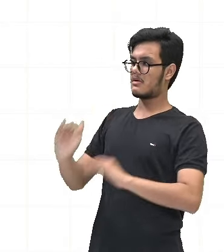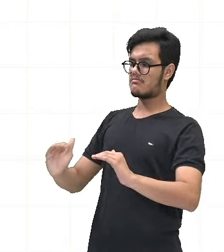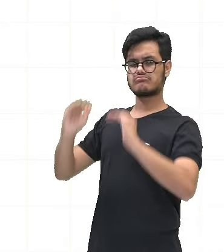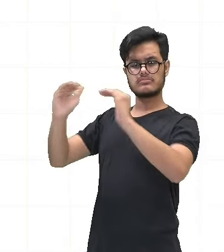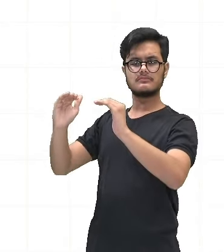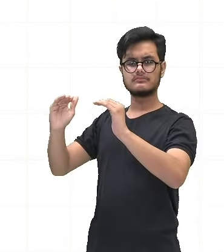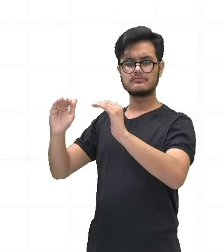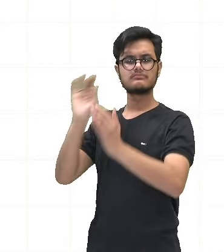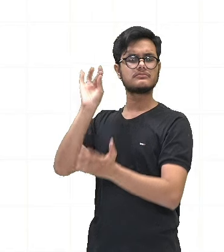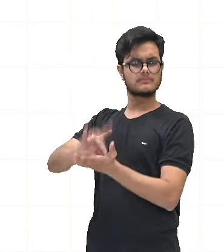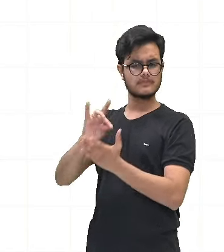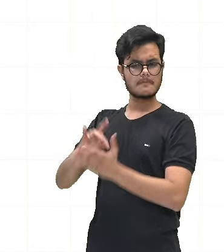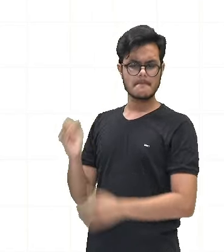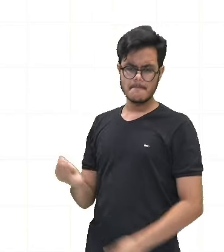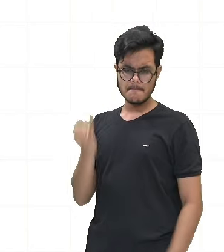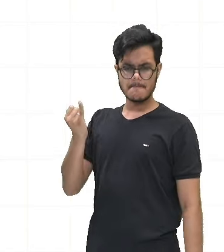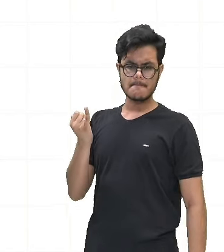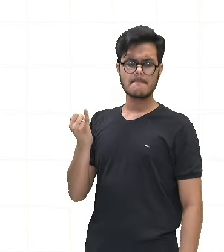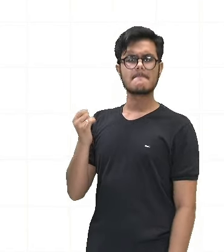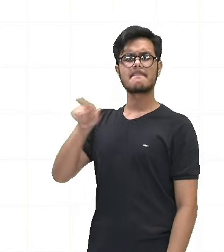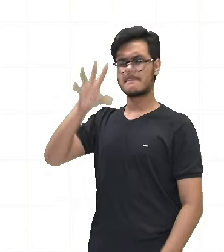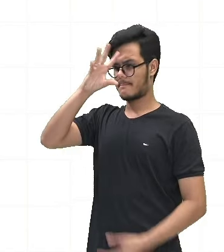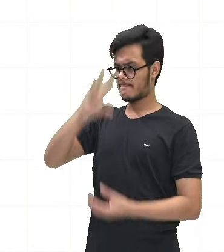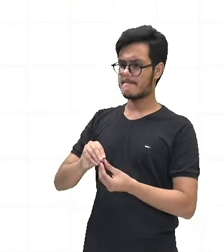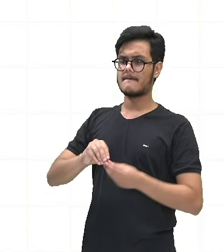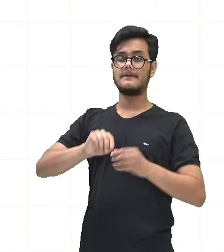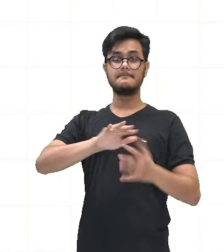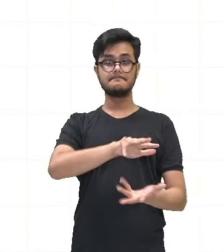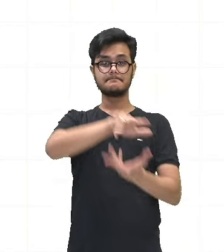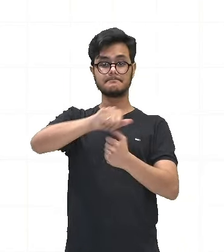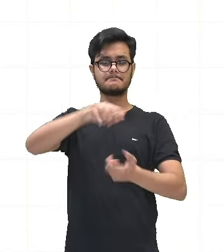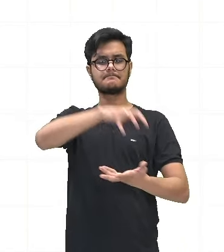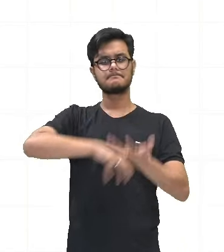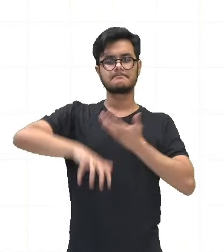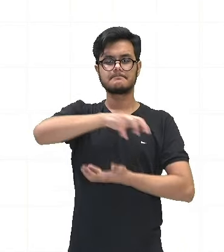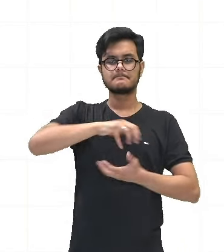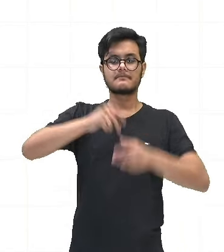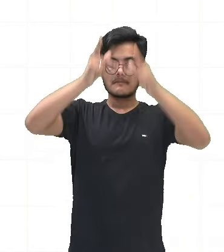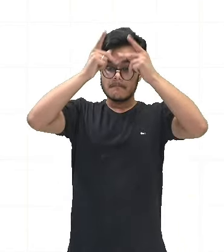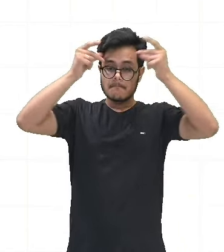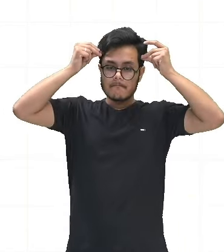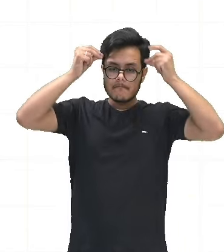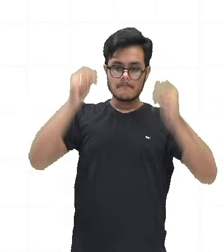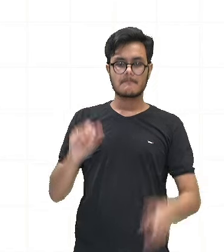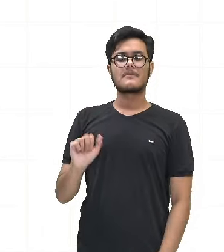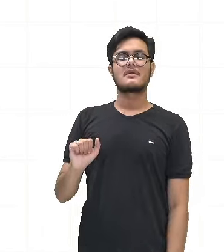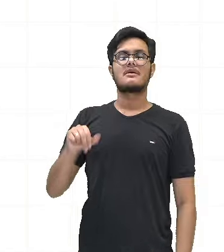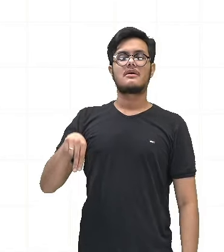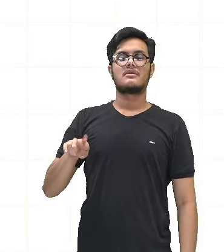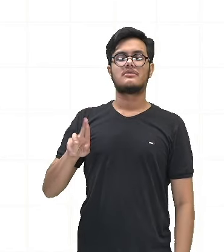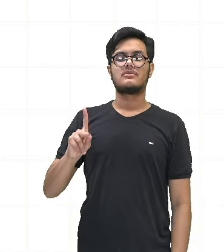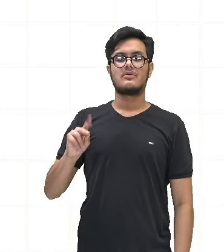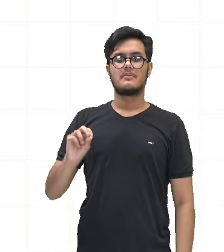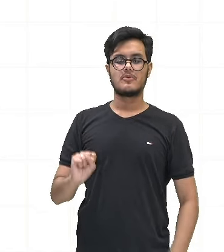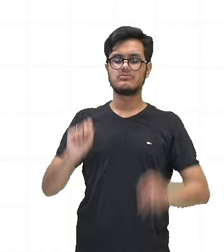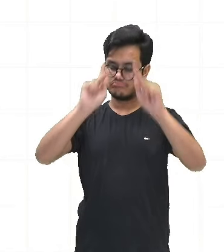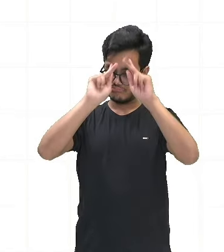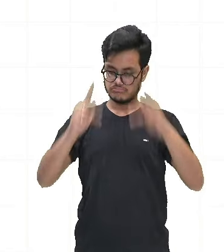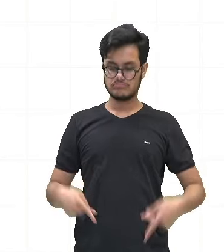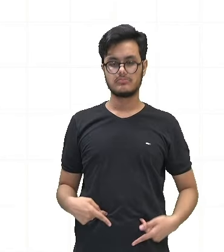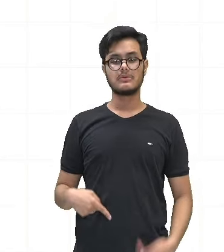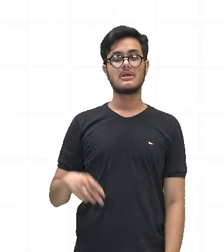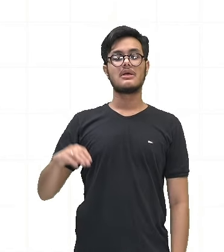indivíduo central para o entendimento do mundo. Tem sua origem grega, que significa anthropos, humano, e kentron,